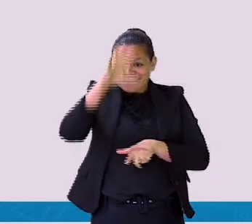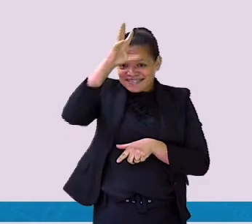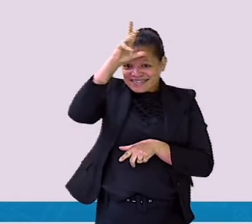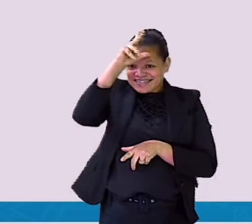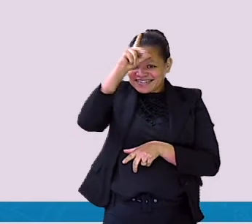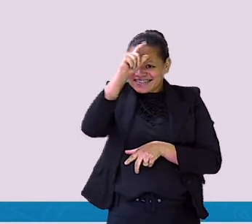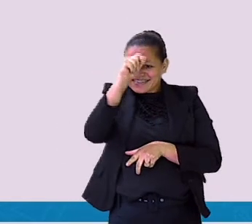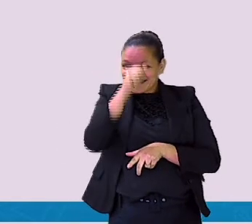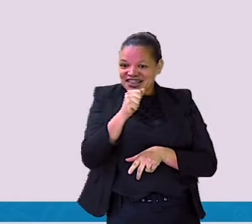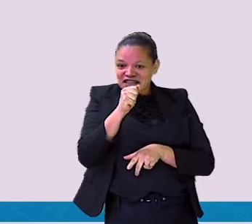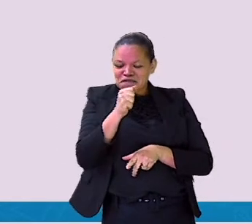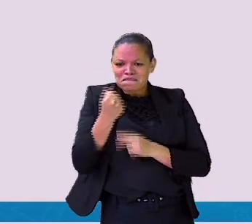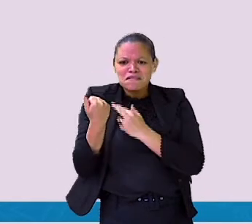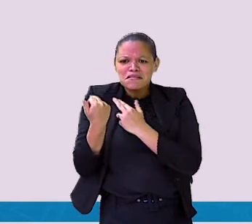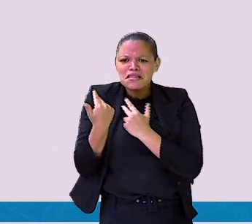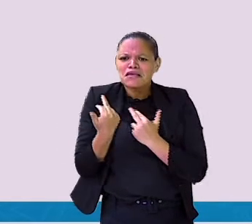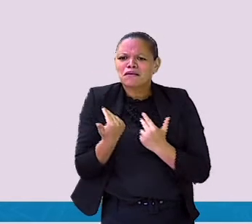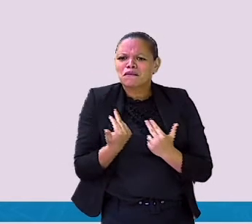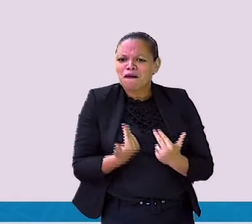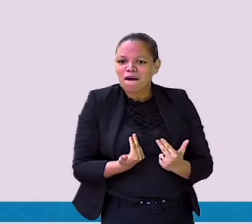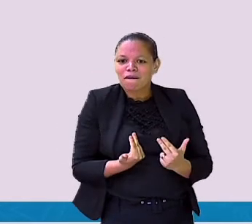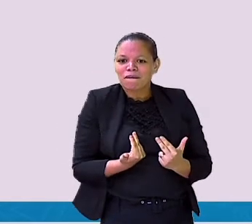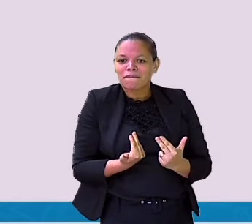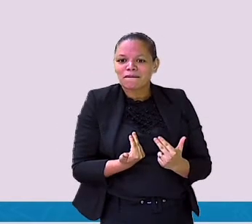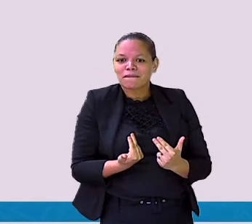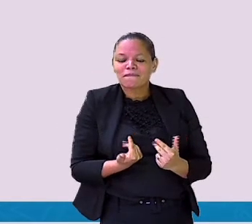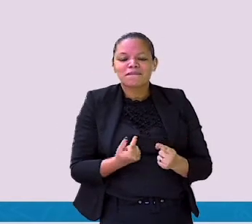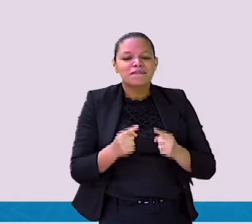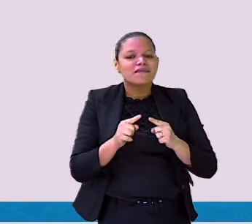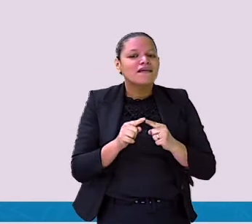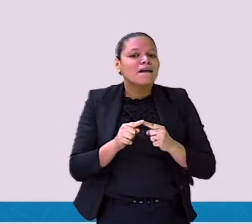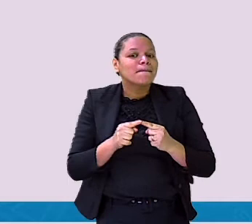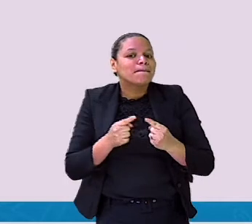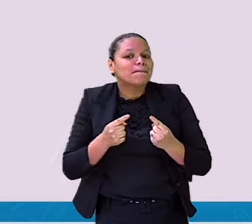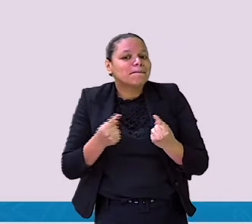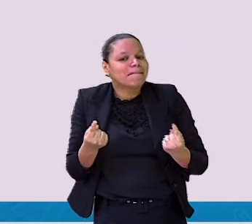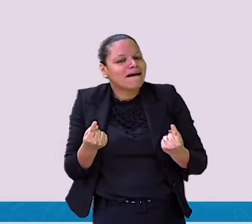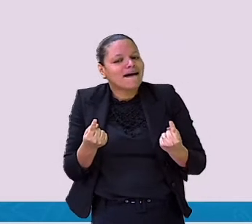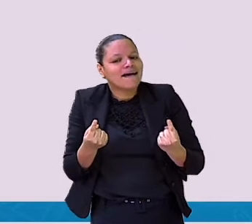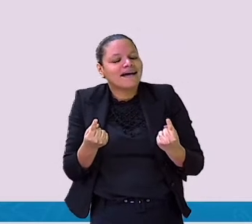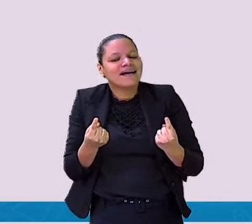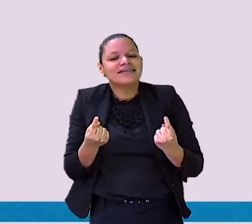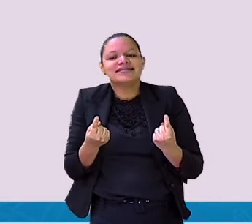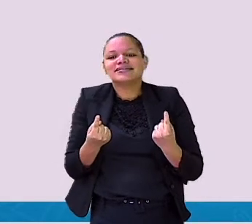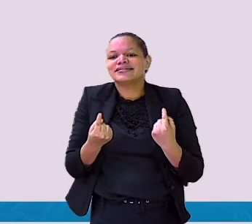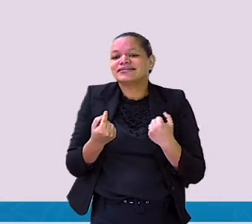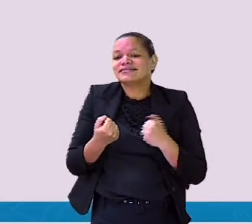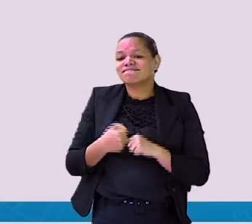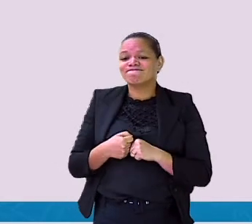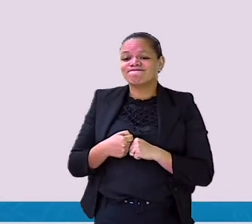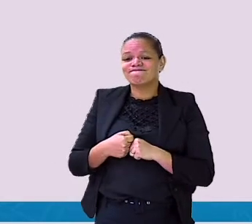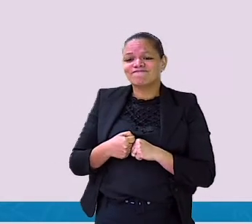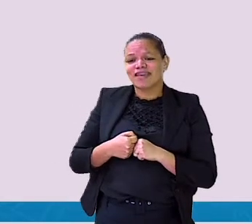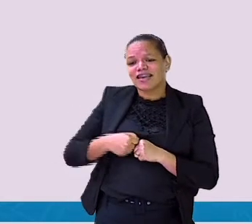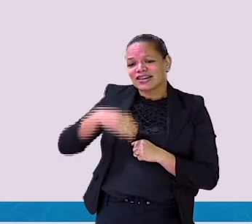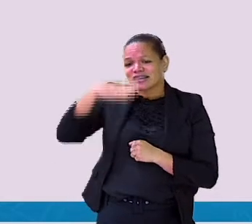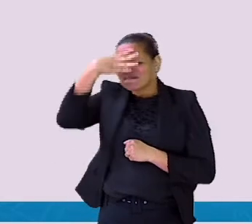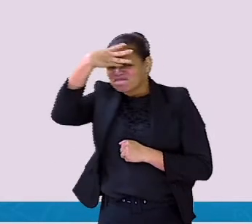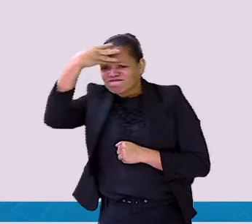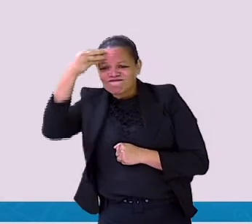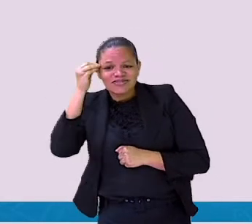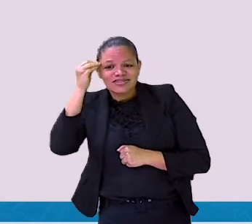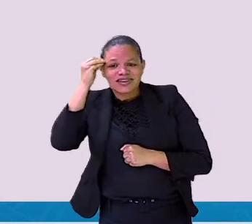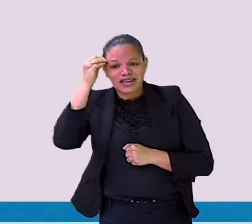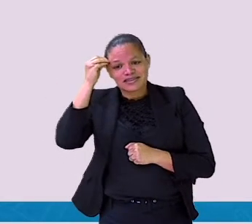penas pomposas que esqueceu que o pezinho dele não era assim tão bonito.